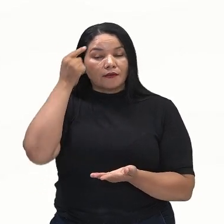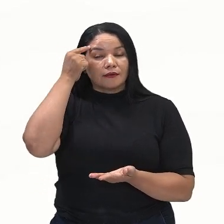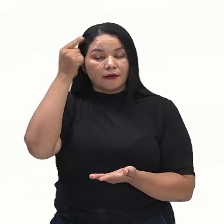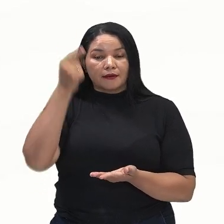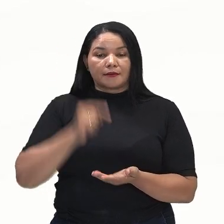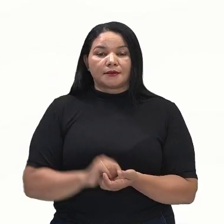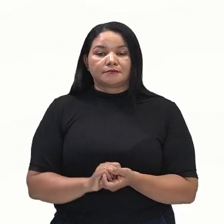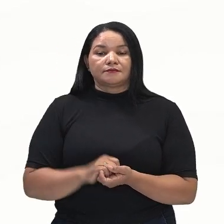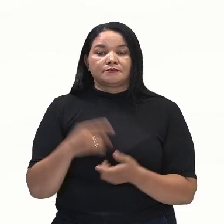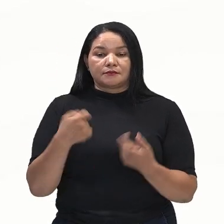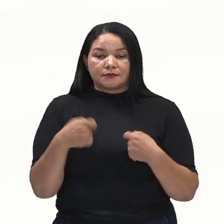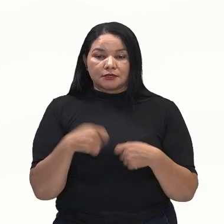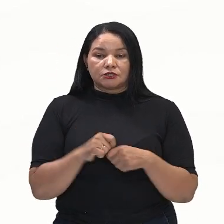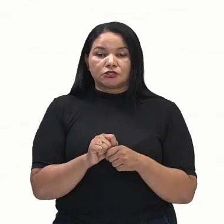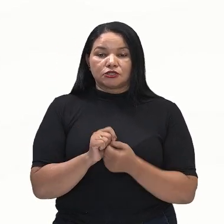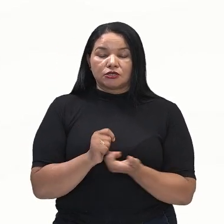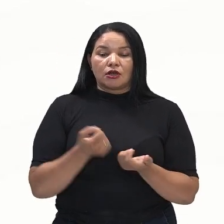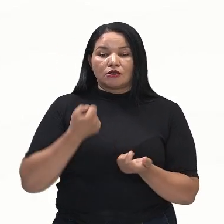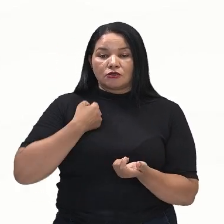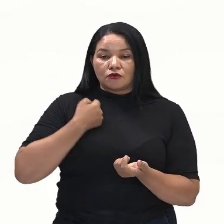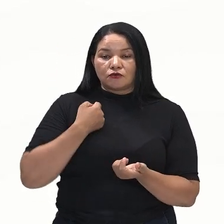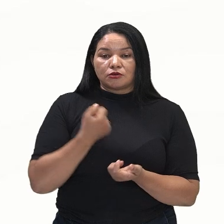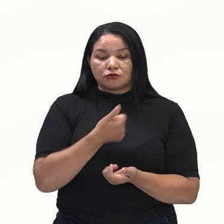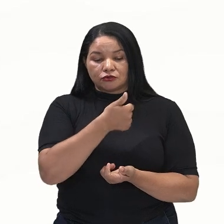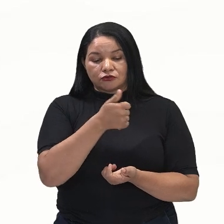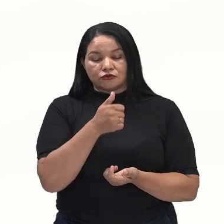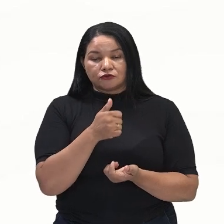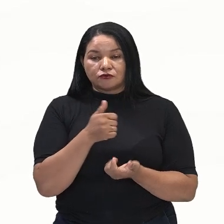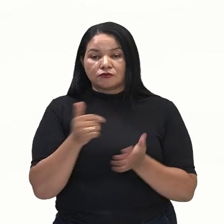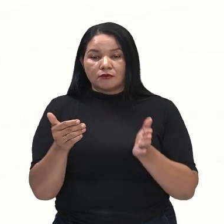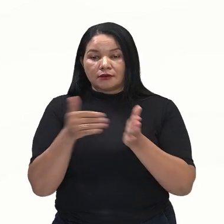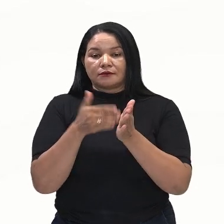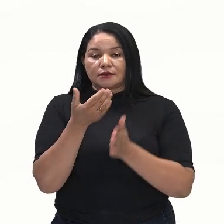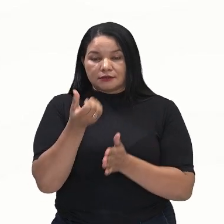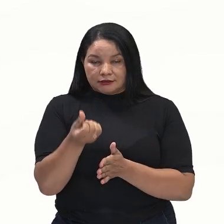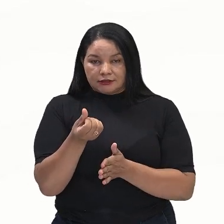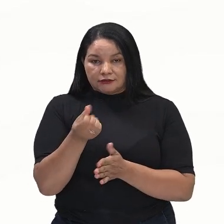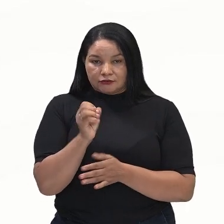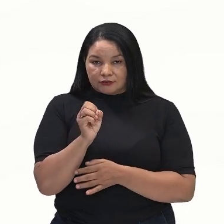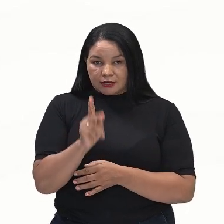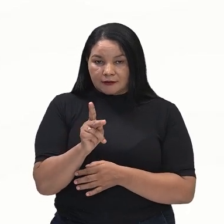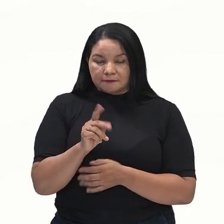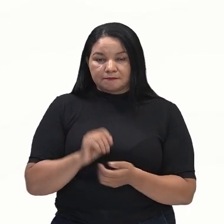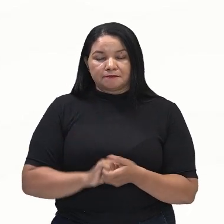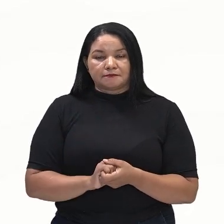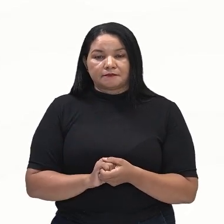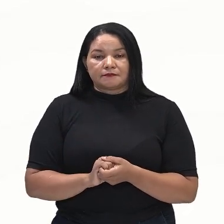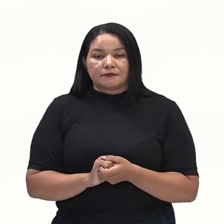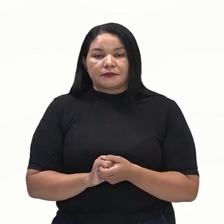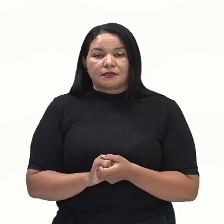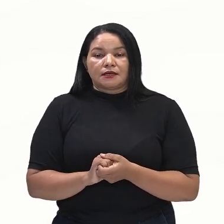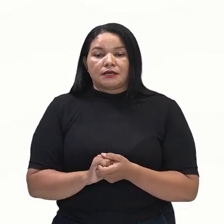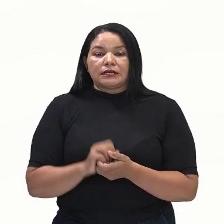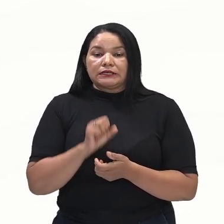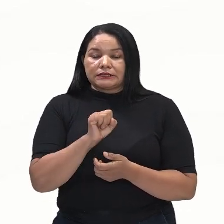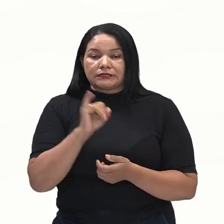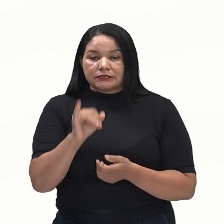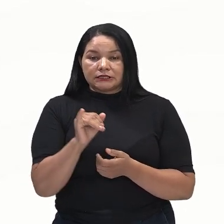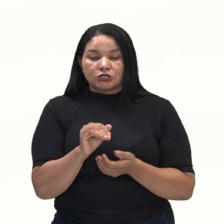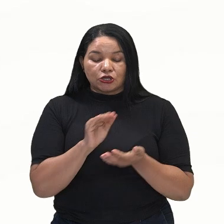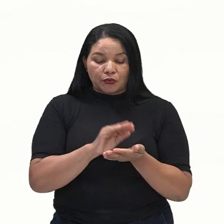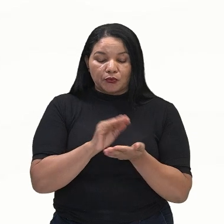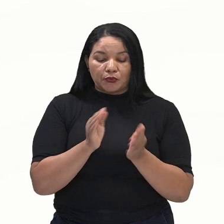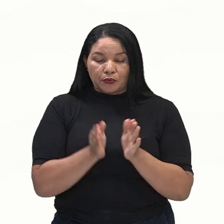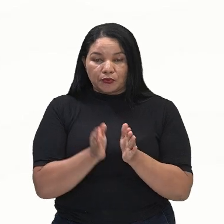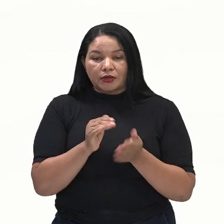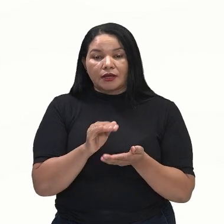faces numeradas de 1 a 6. Beleza? Bem, logicamente que se um dado possui 6 faces, ele vai